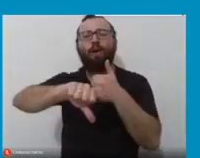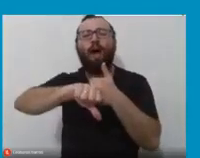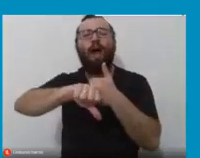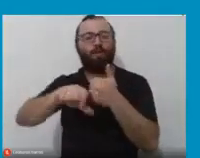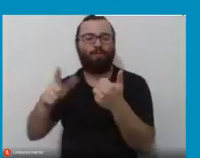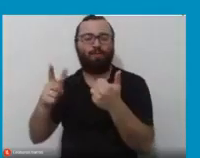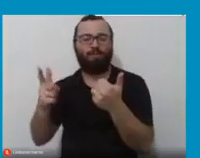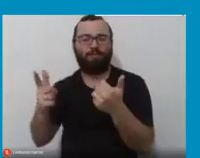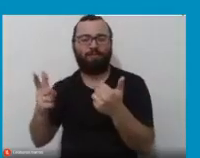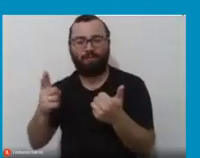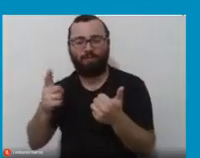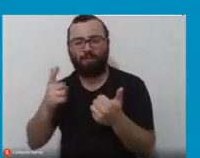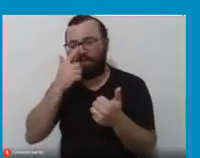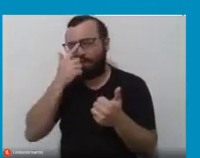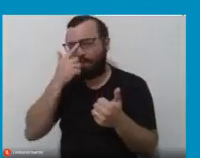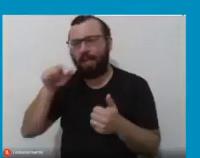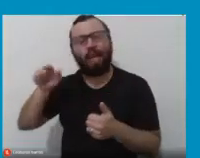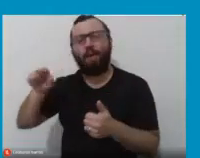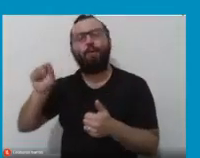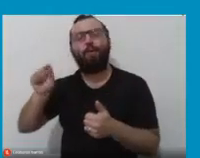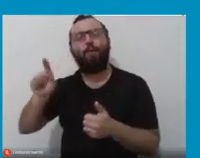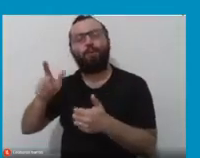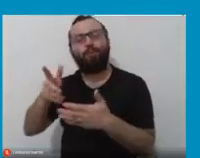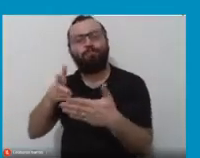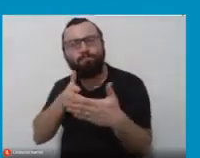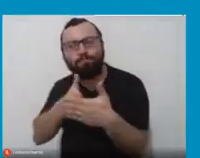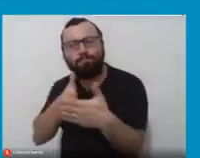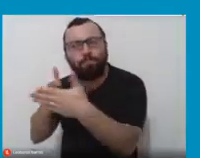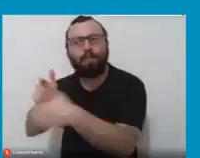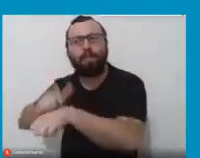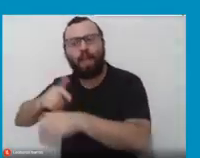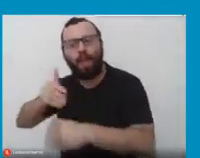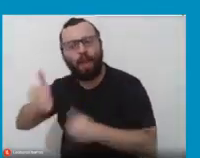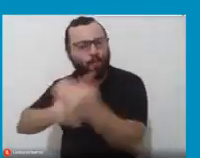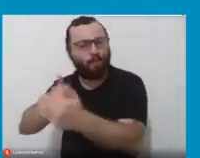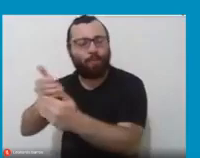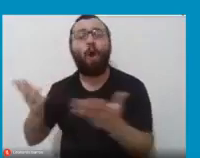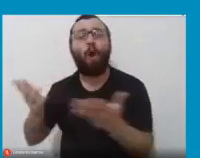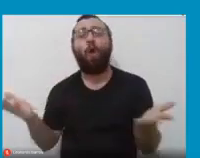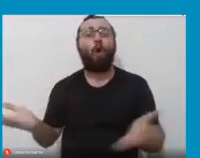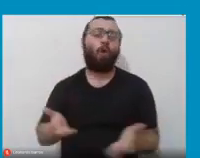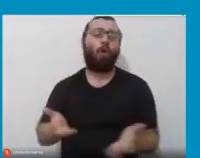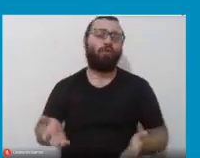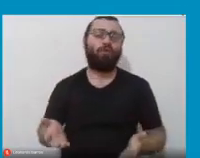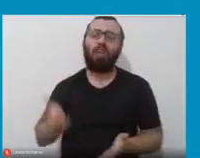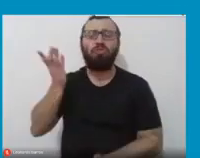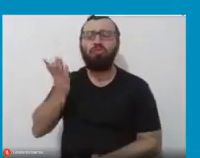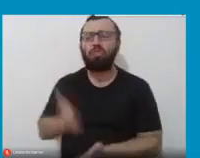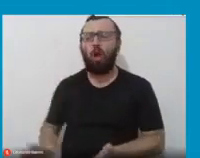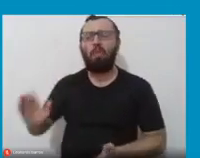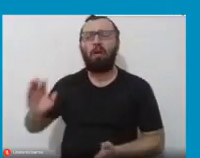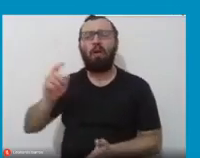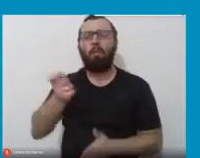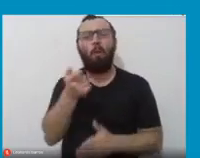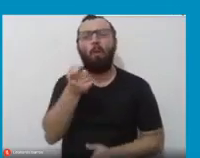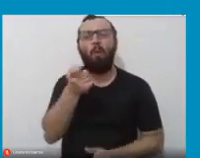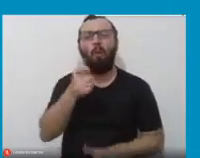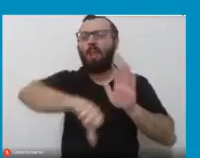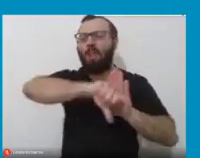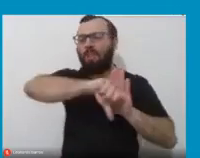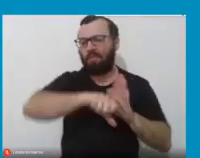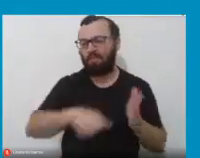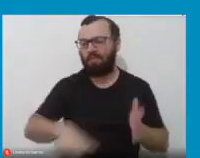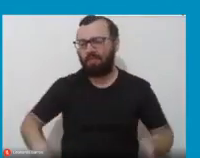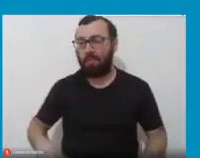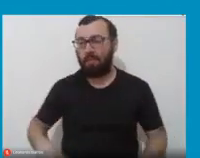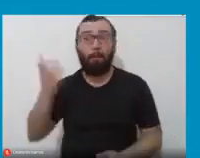né? Ele foi sendo restringido ao longo do tempo. Hoje em dia, só para muito poucos crimes. Tá? Naquela época, a